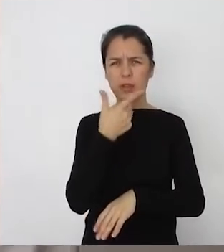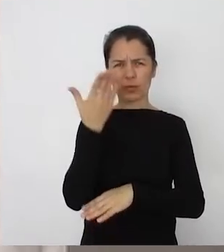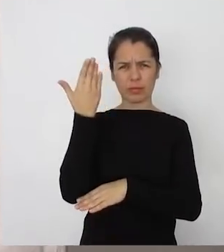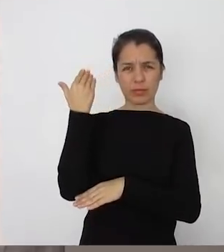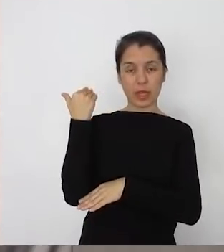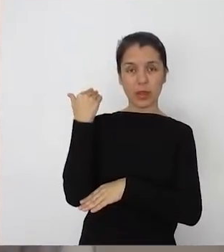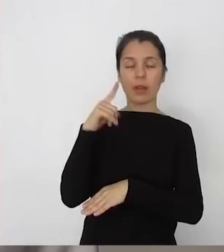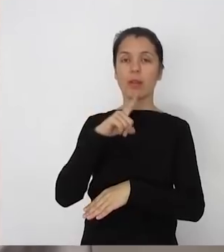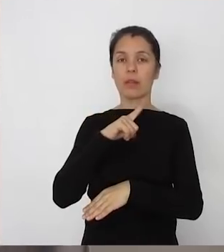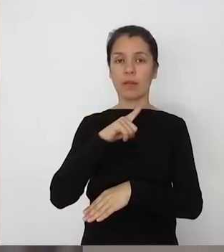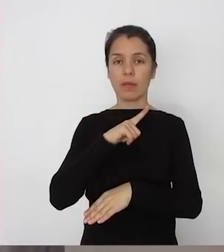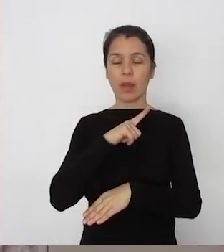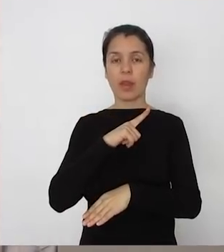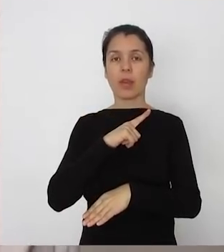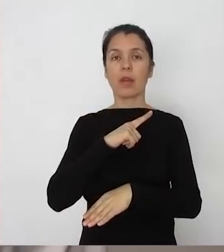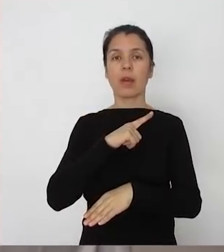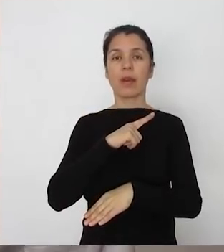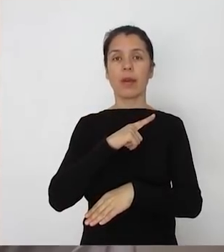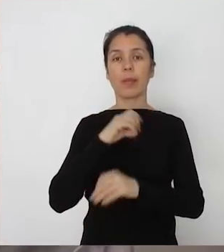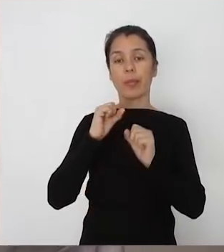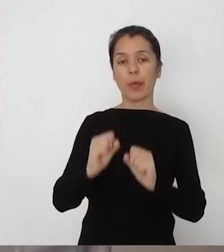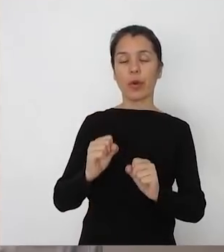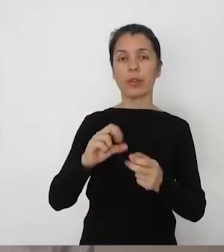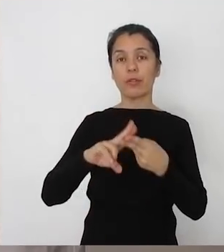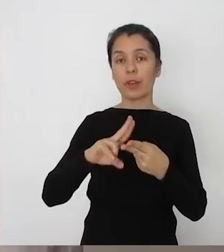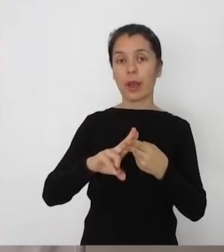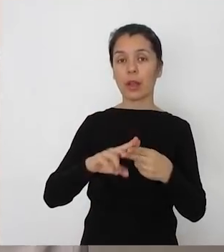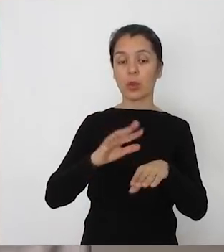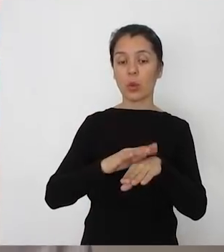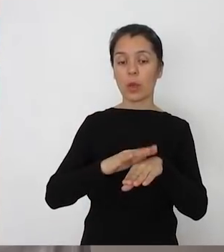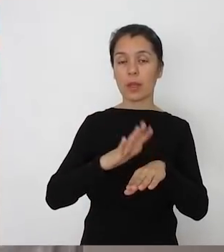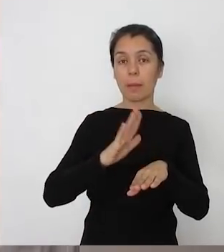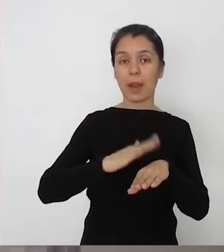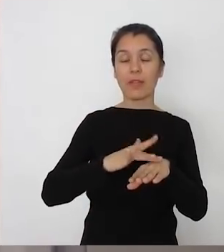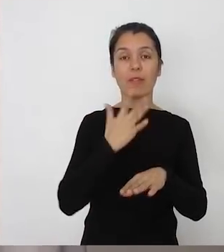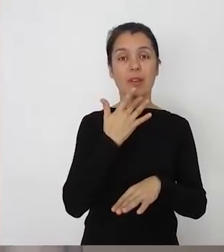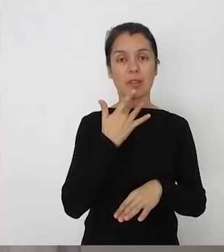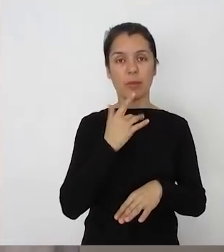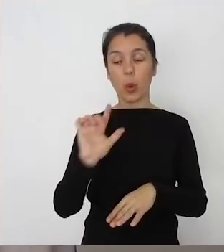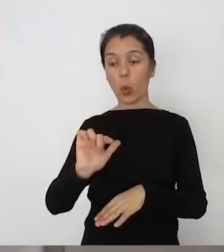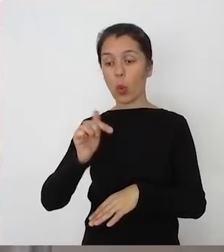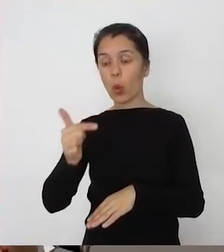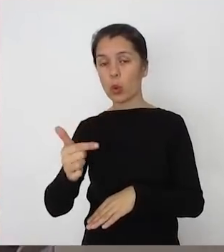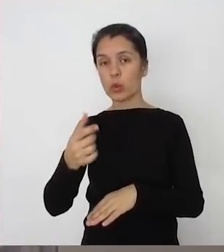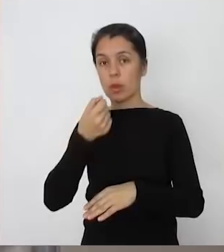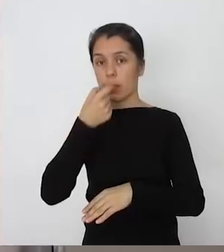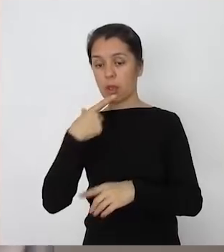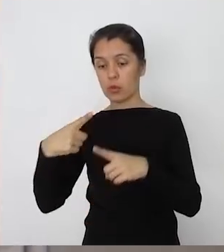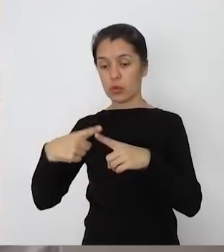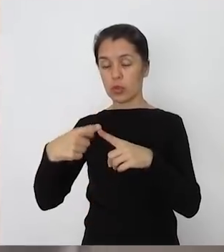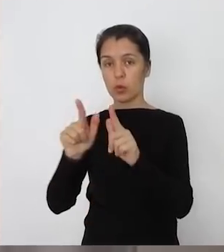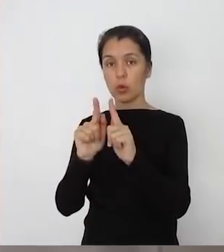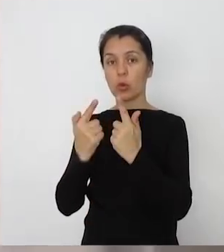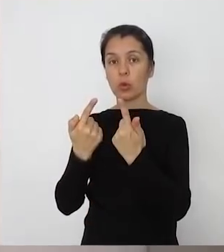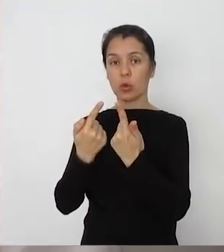fundibular, nigroestriatal. Então a criança não vai tremer tanto, a criança não vai ter tanta lactação, a criança não vai ficar tão apática, ela